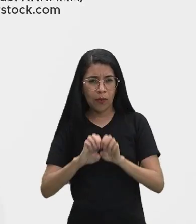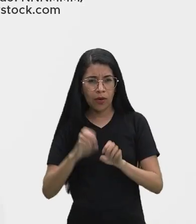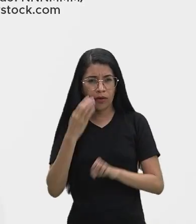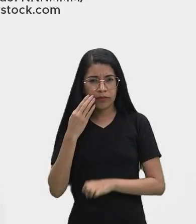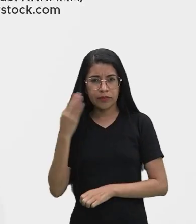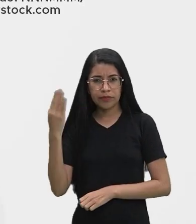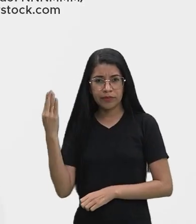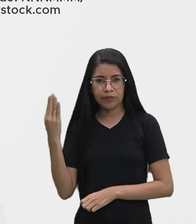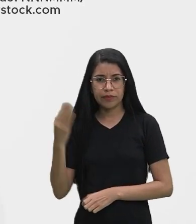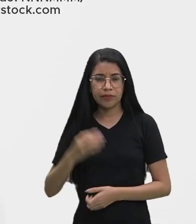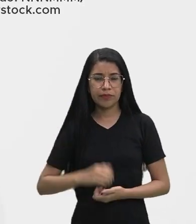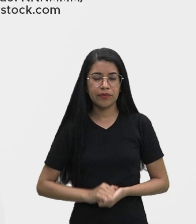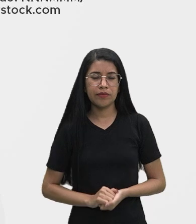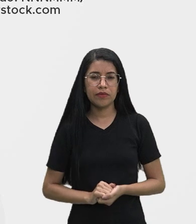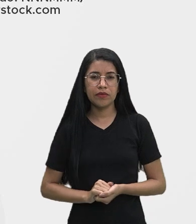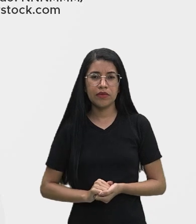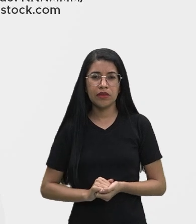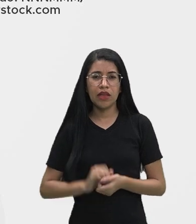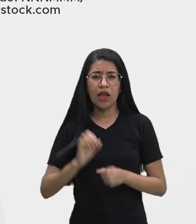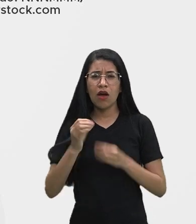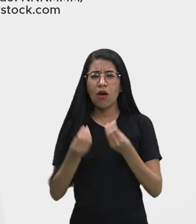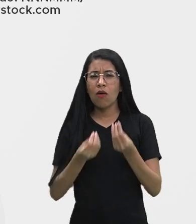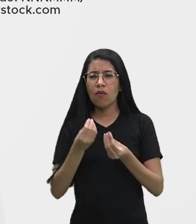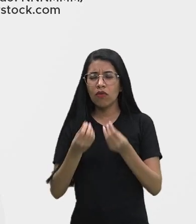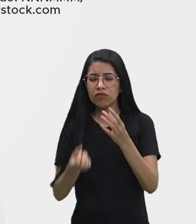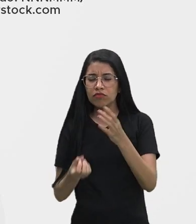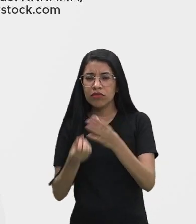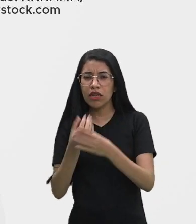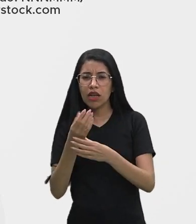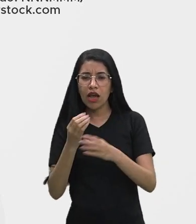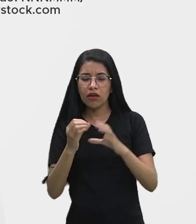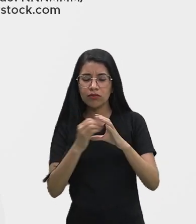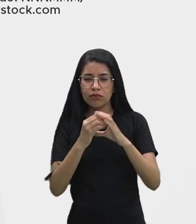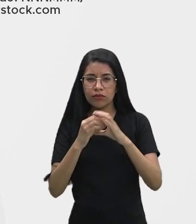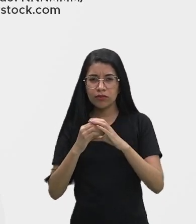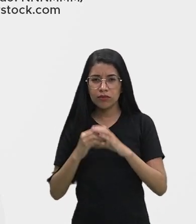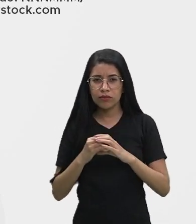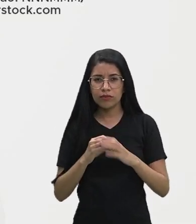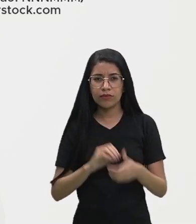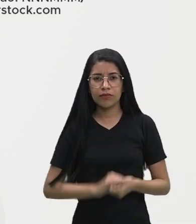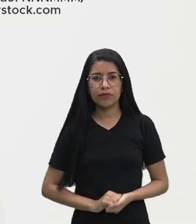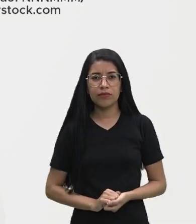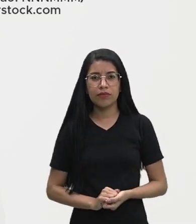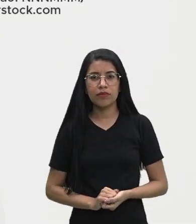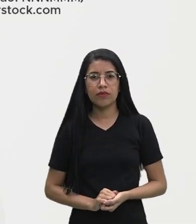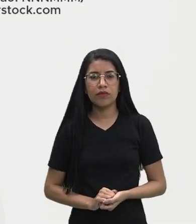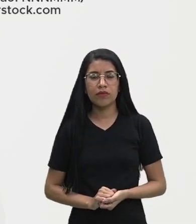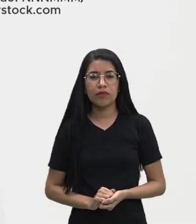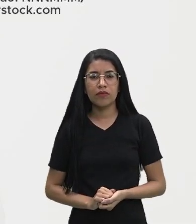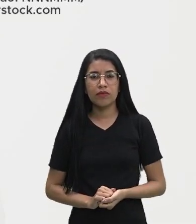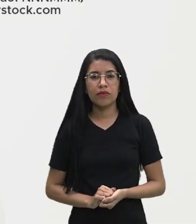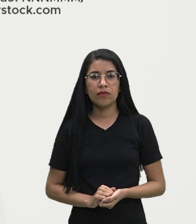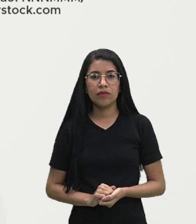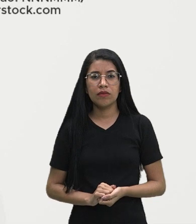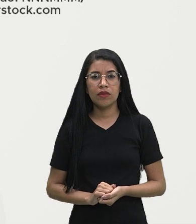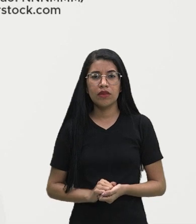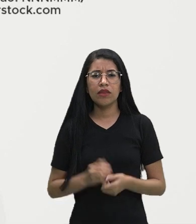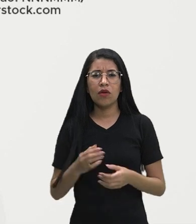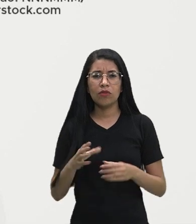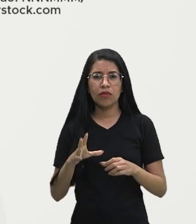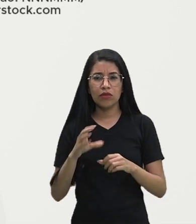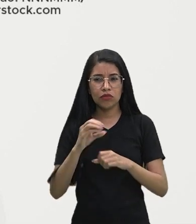imagem, que é sobre o surgimento das células, tá bom? Então, gente, a gente viu que